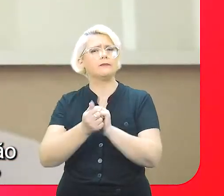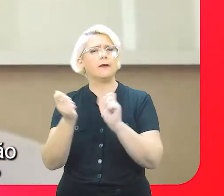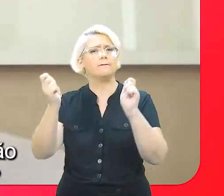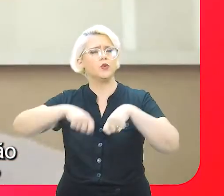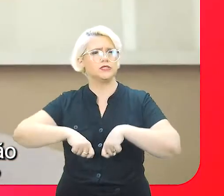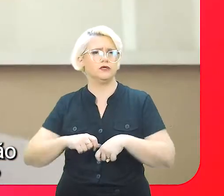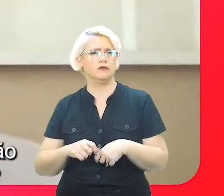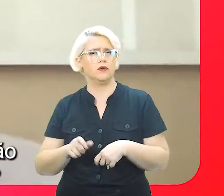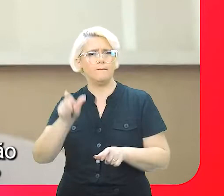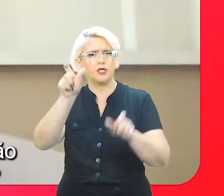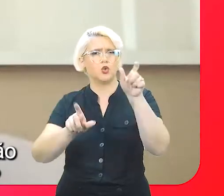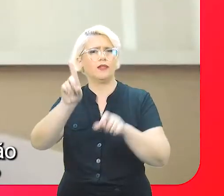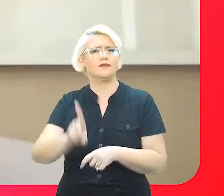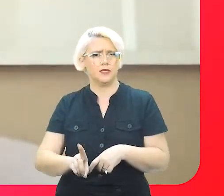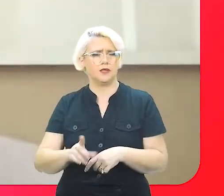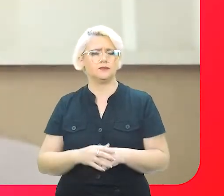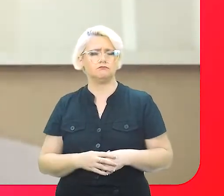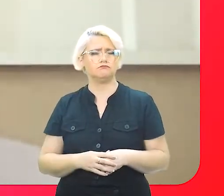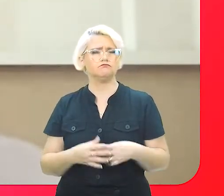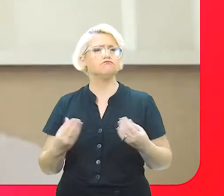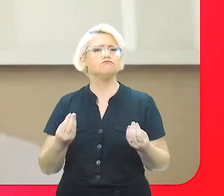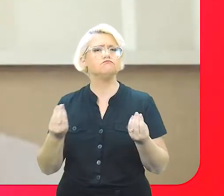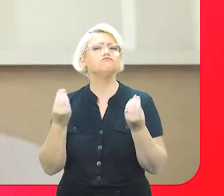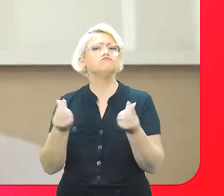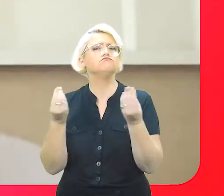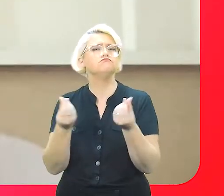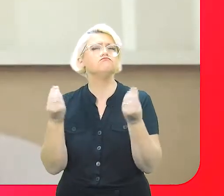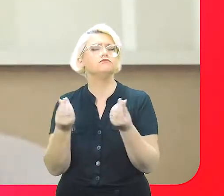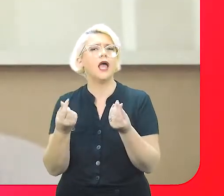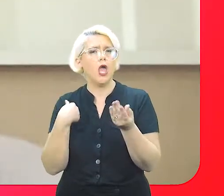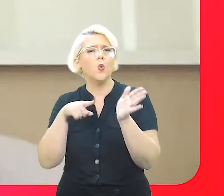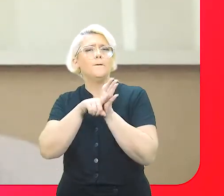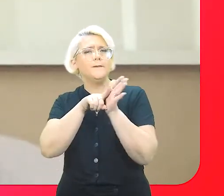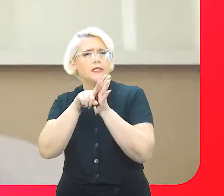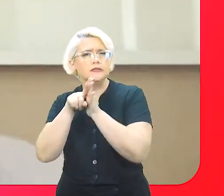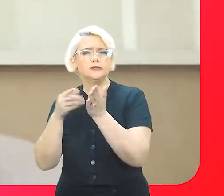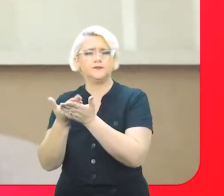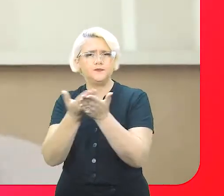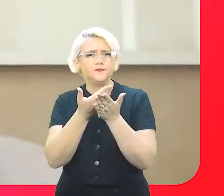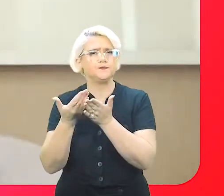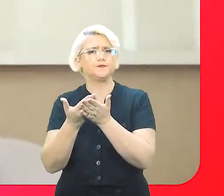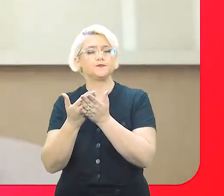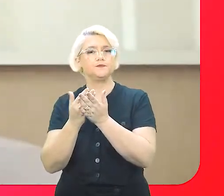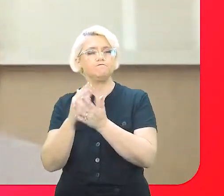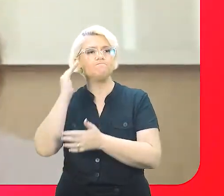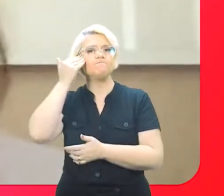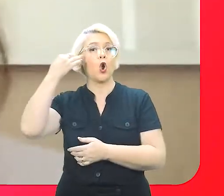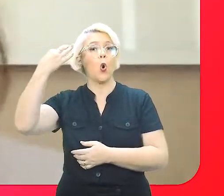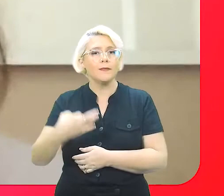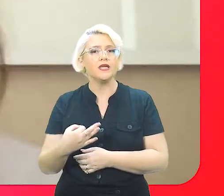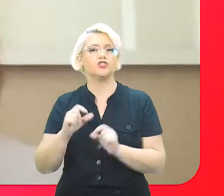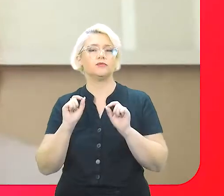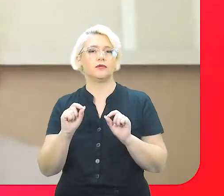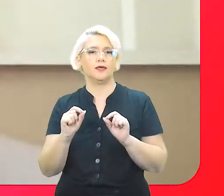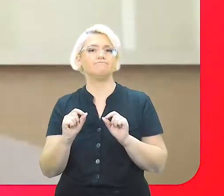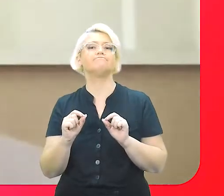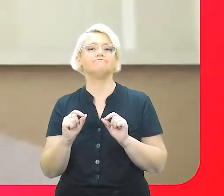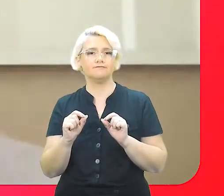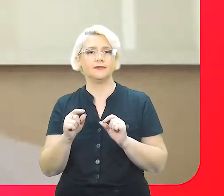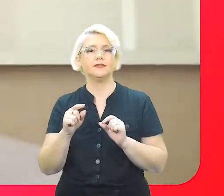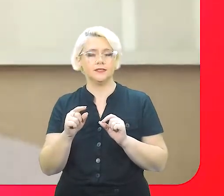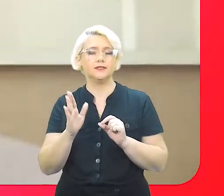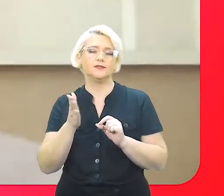pela qual essas pessoas são conhecidas? Fiz esse estudo e cheguei à conclusão, que já era